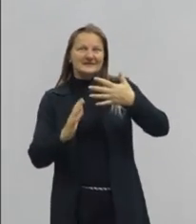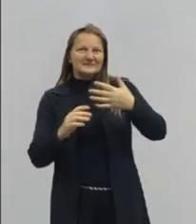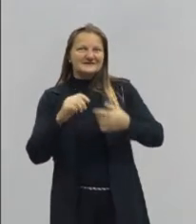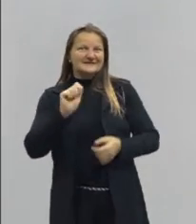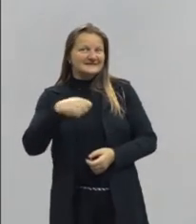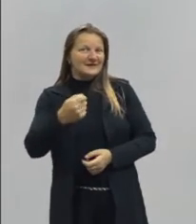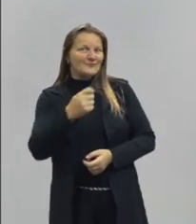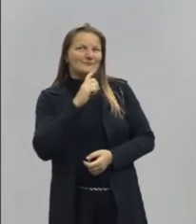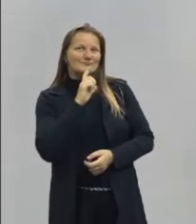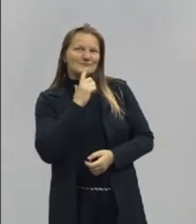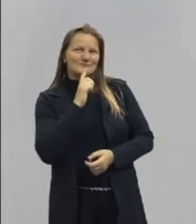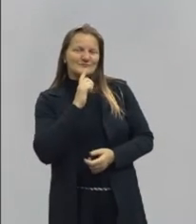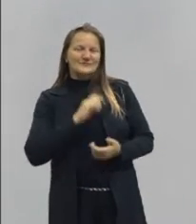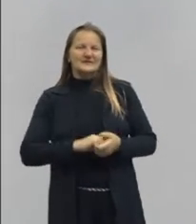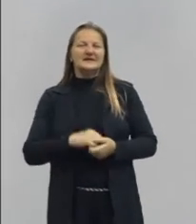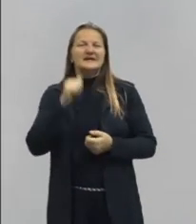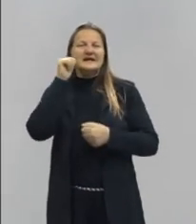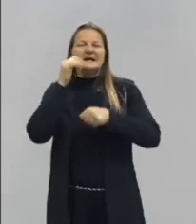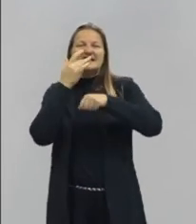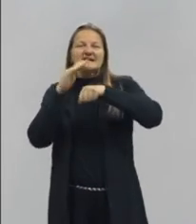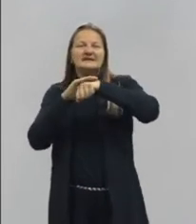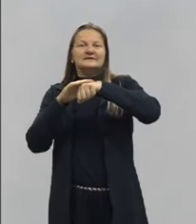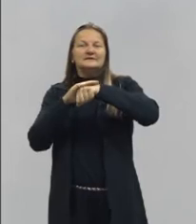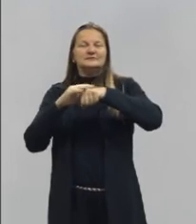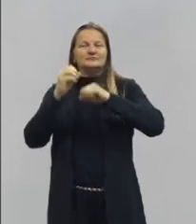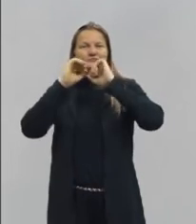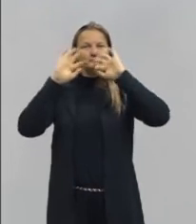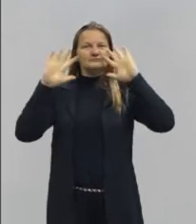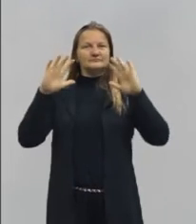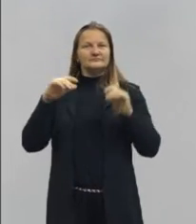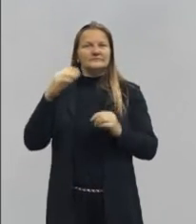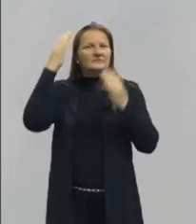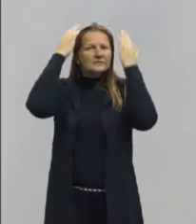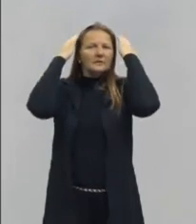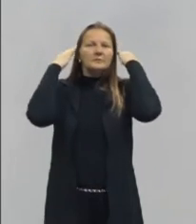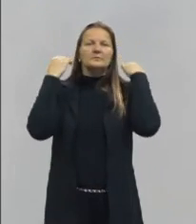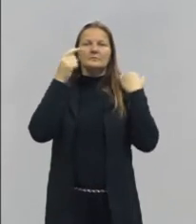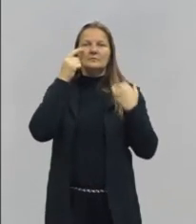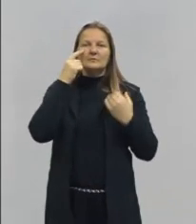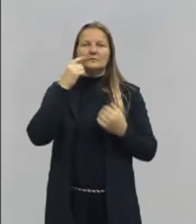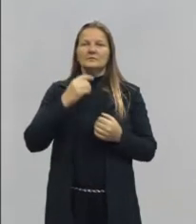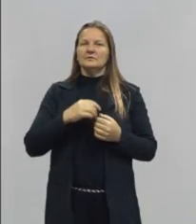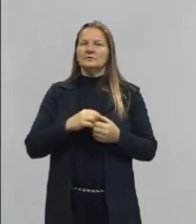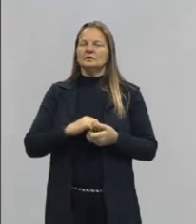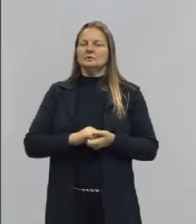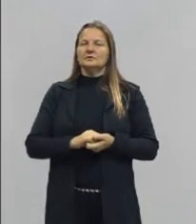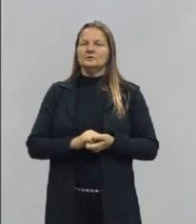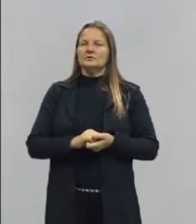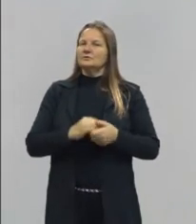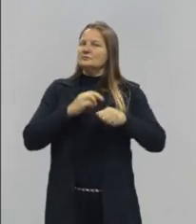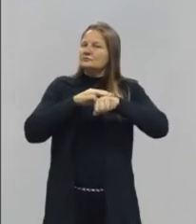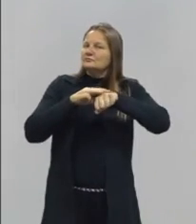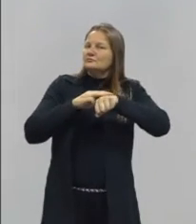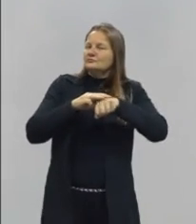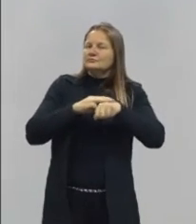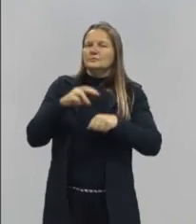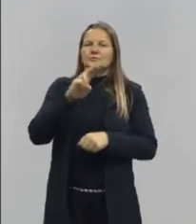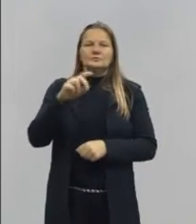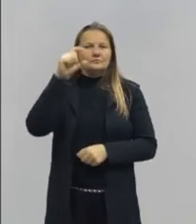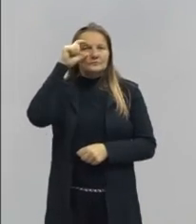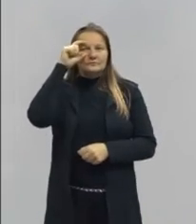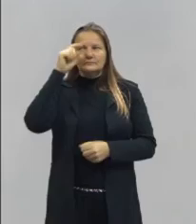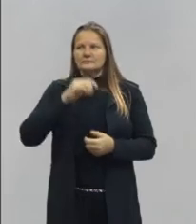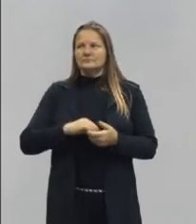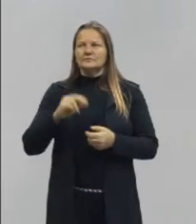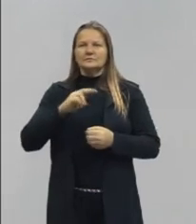Eu sou uma mulher branca de pele clara cabelos e olhos castanhos uso óculos e Estou vestindo